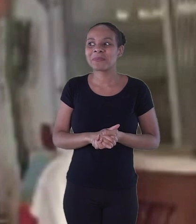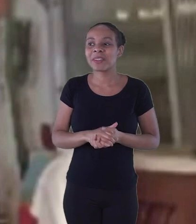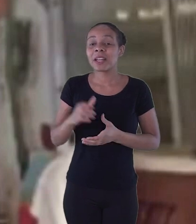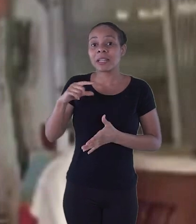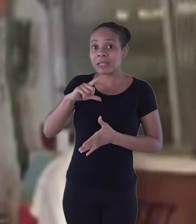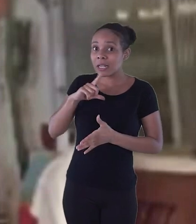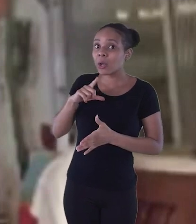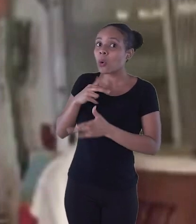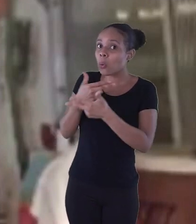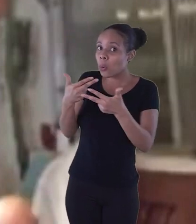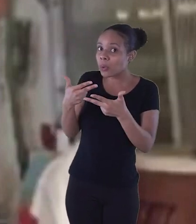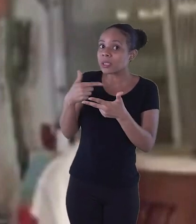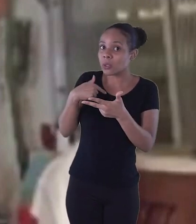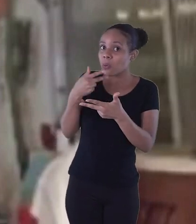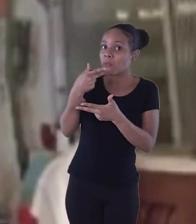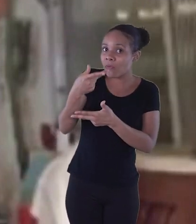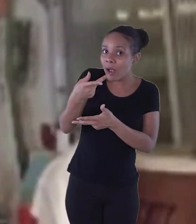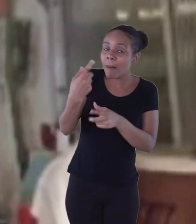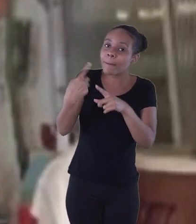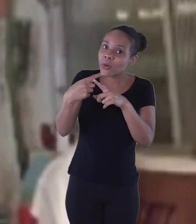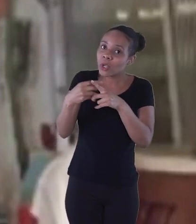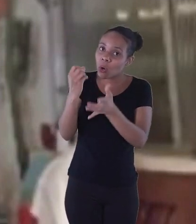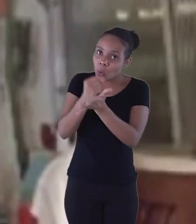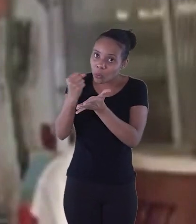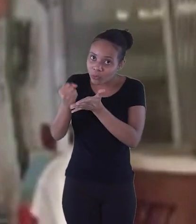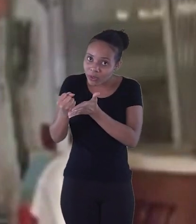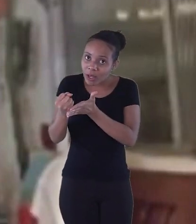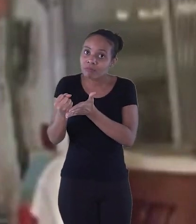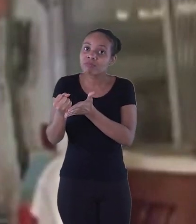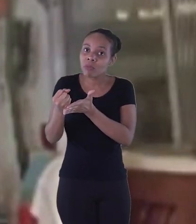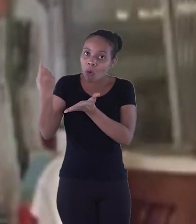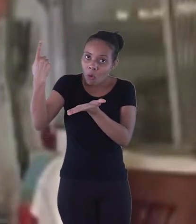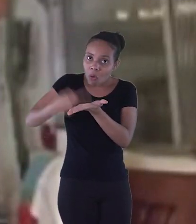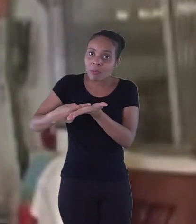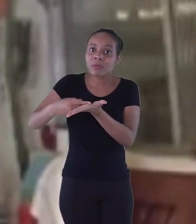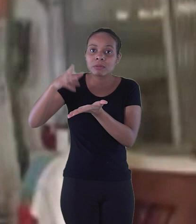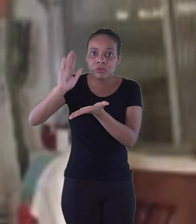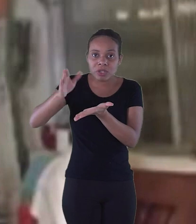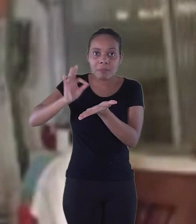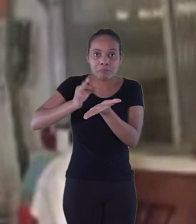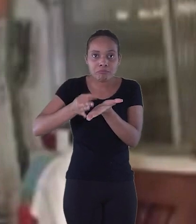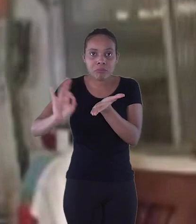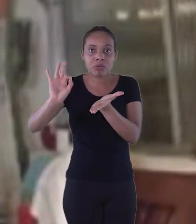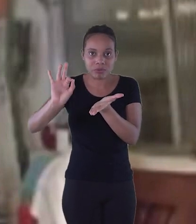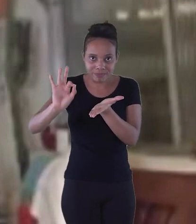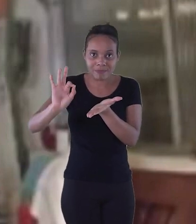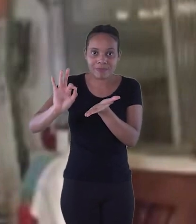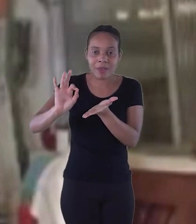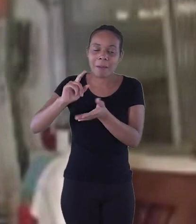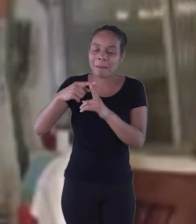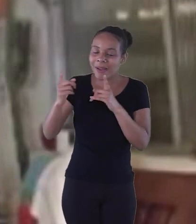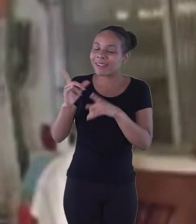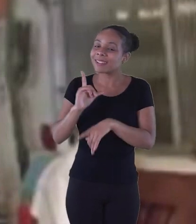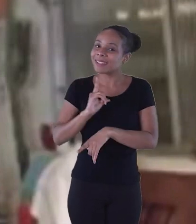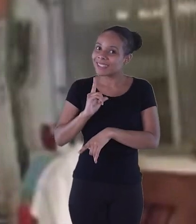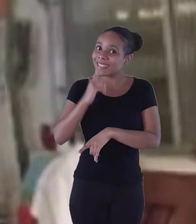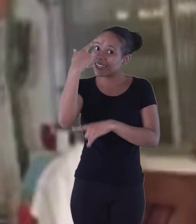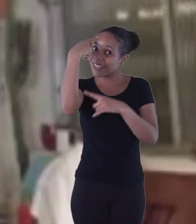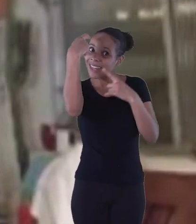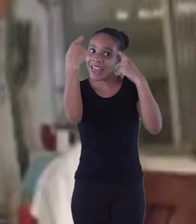mas a nossa grande utopia é que esse projeto vire série de TV, que vire podcasts, que